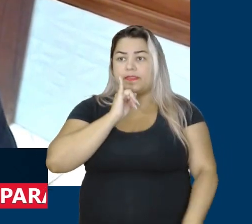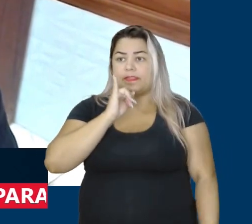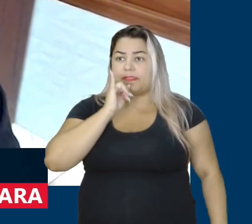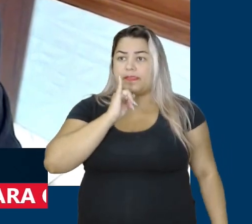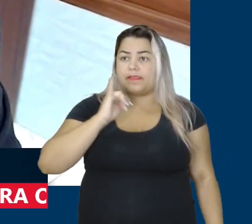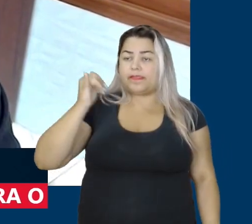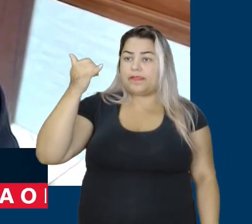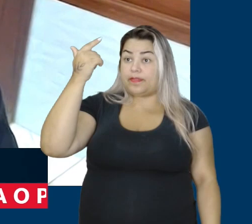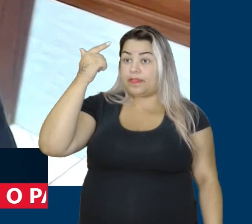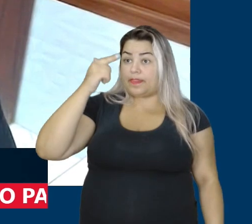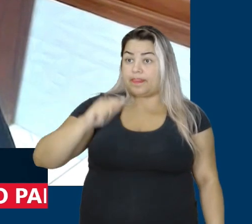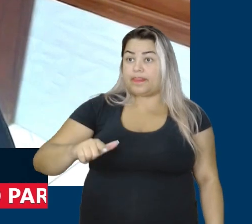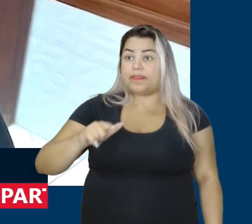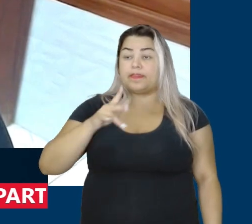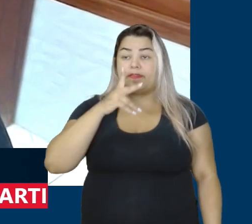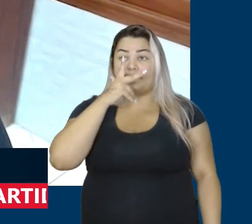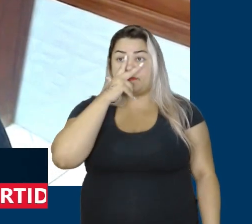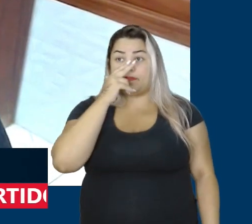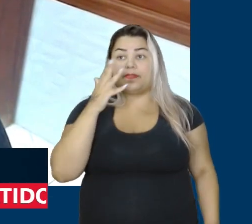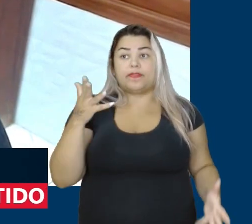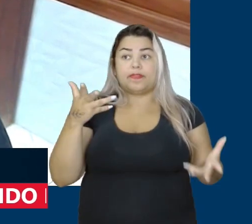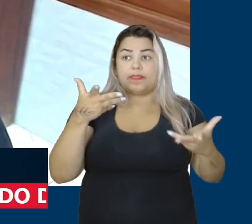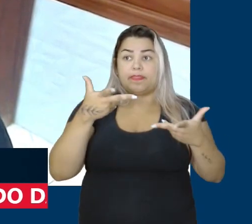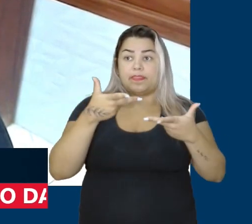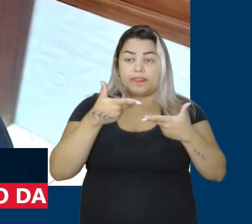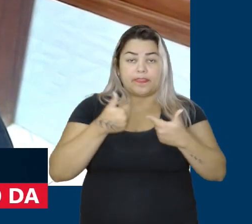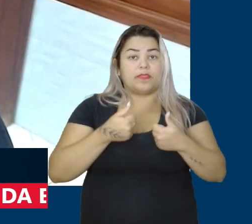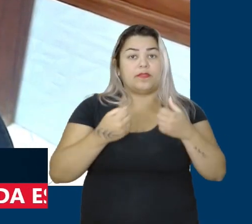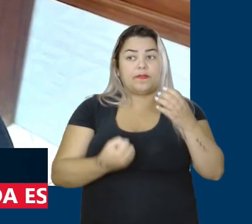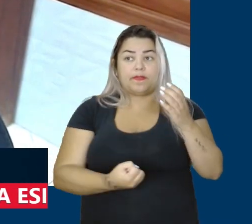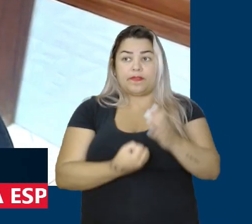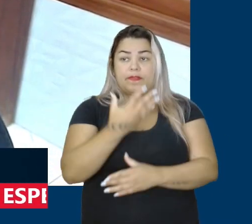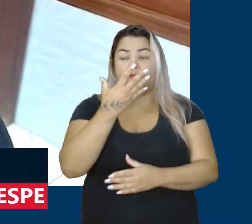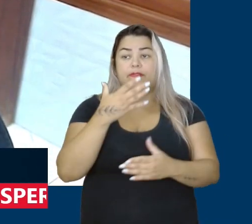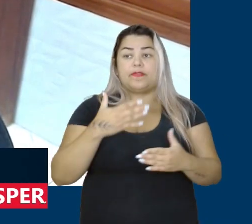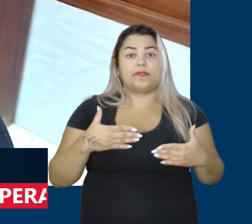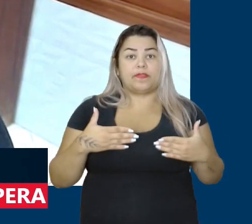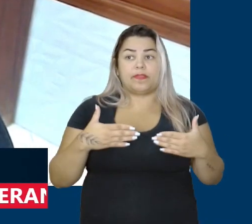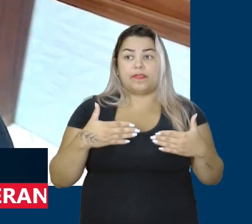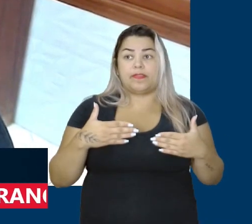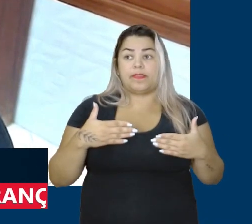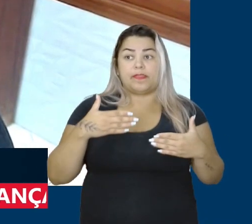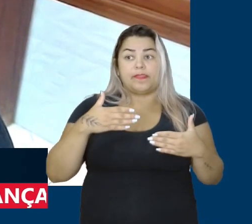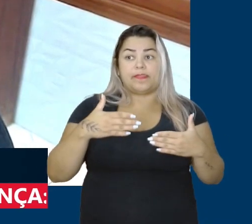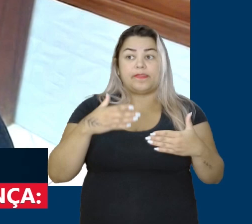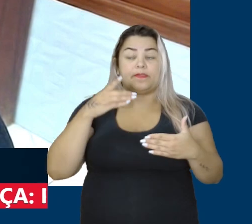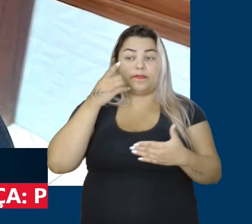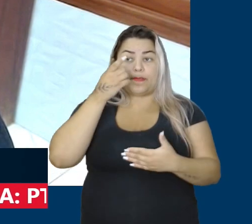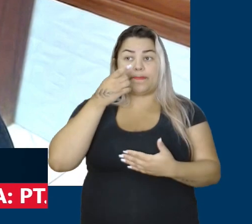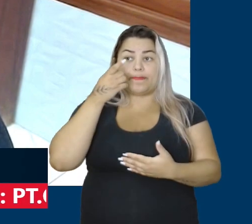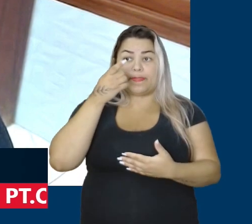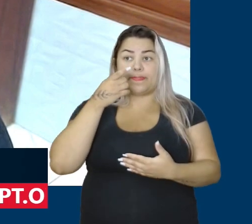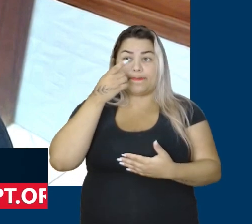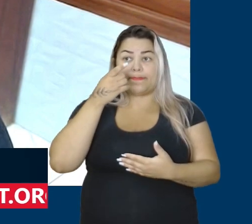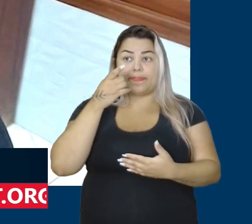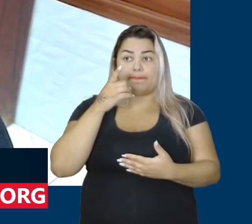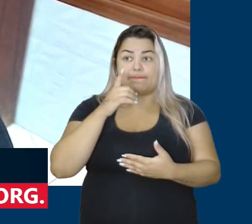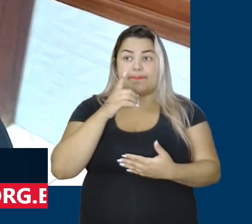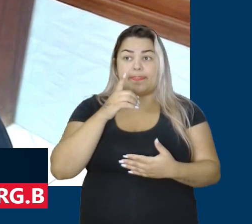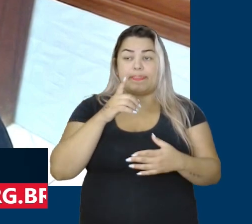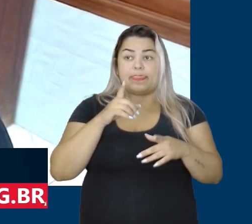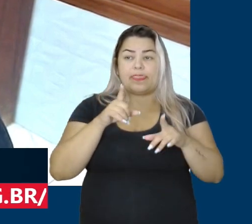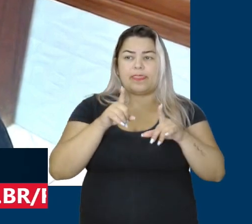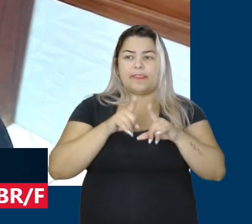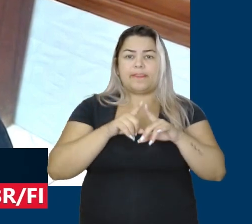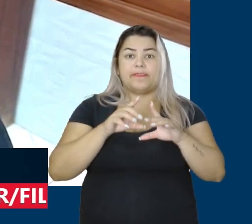evento que eu achei muito bonito, foi criado a Frente Parlamentar das Favelas,